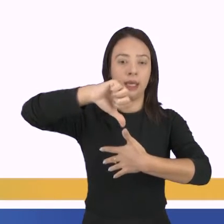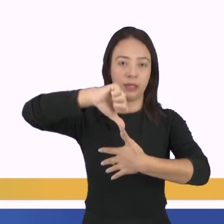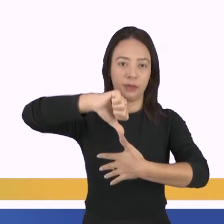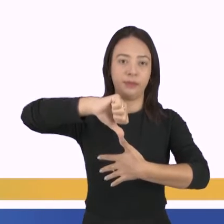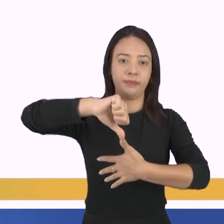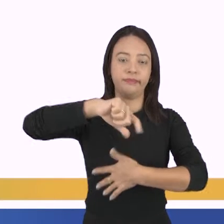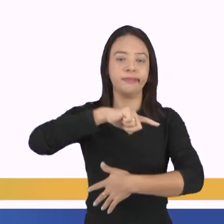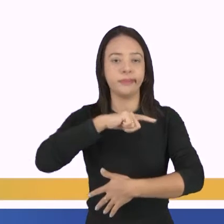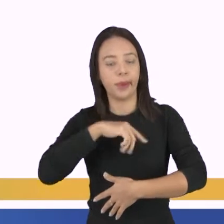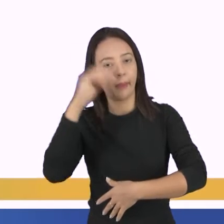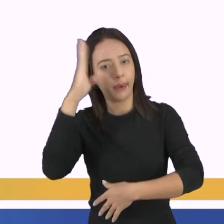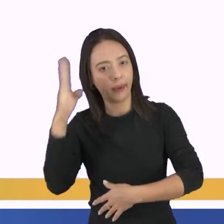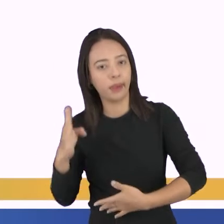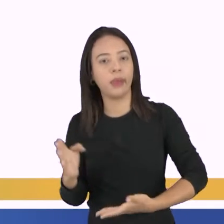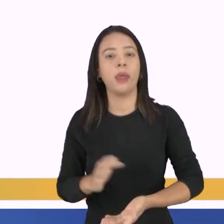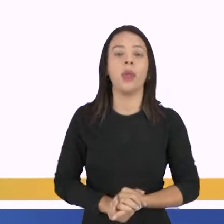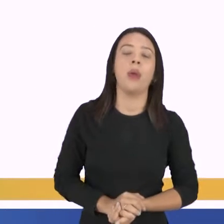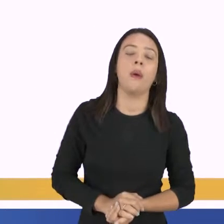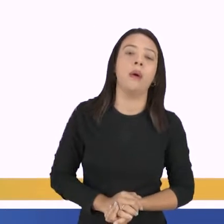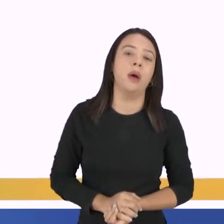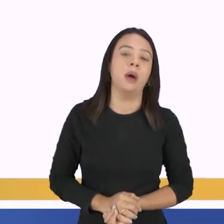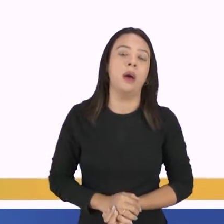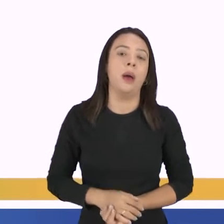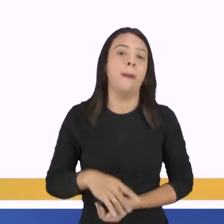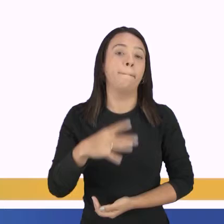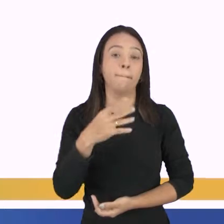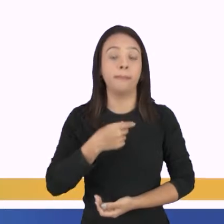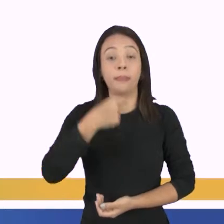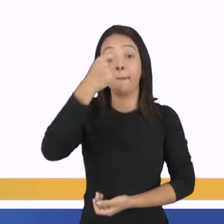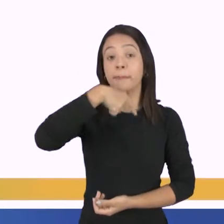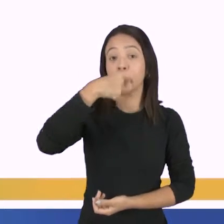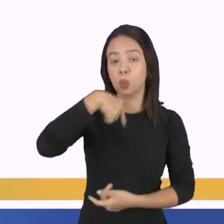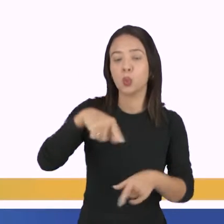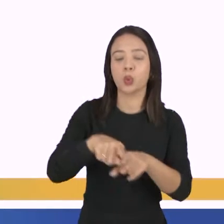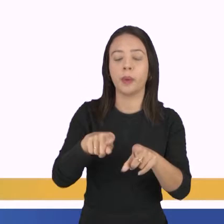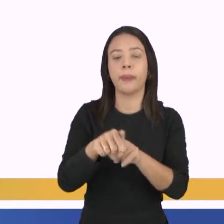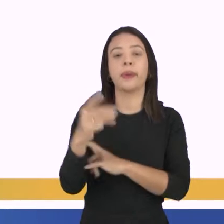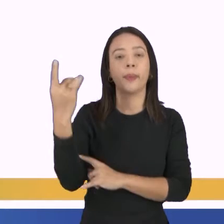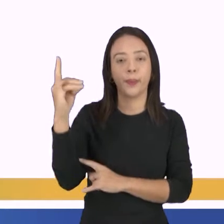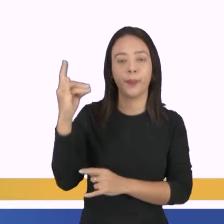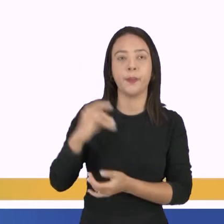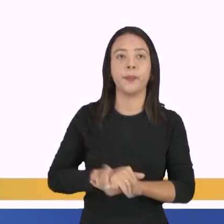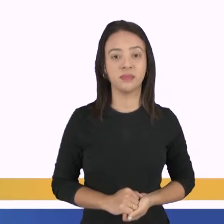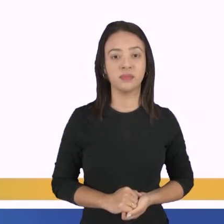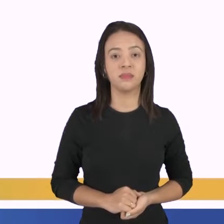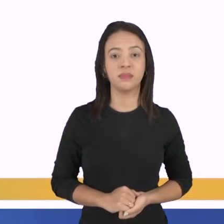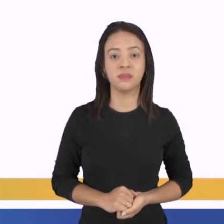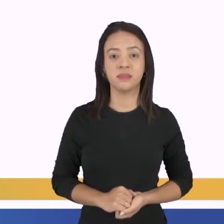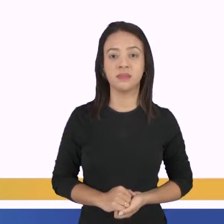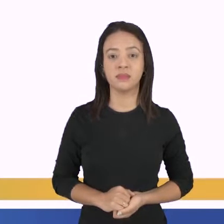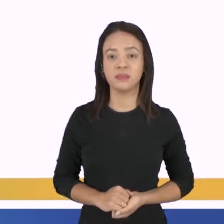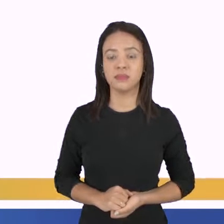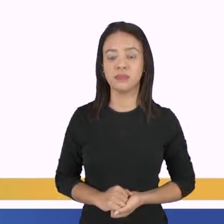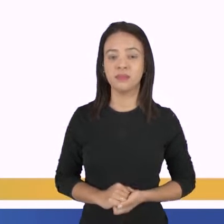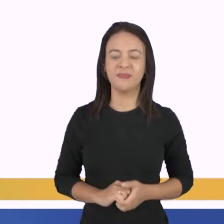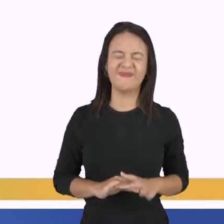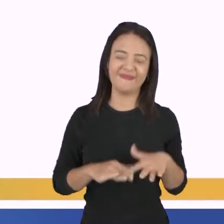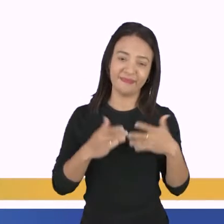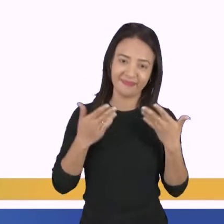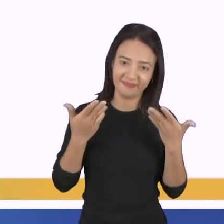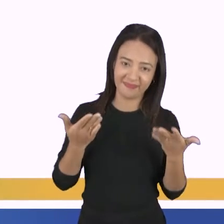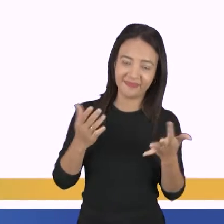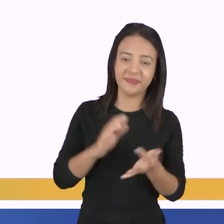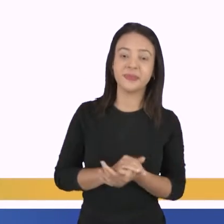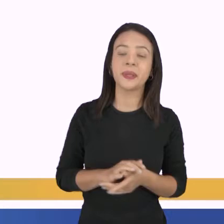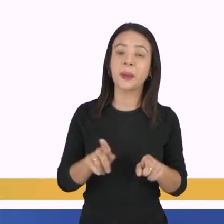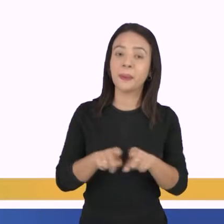Peru, Bolívia, certo? Então vamos falar aqui sobre esses 3 povos um pouco, sobre a posse coletiva da terra. Então, pessoal, vamos